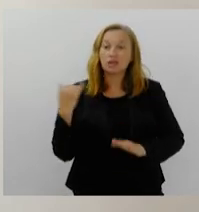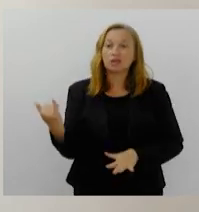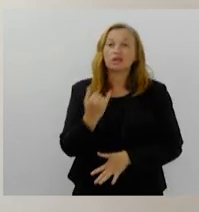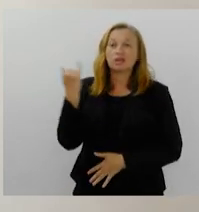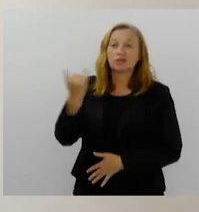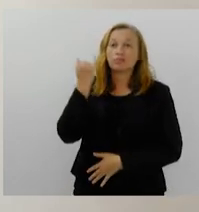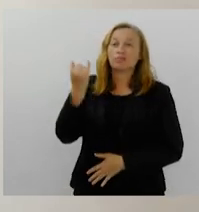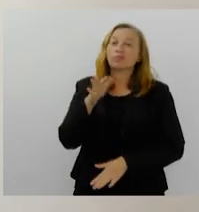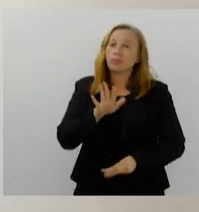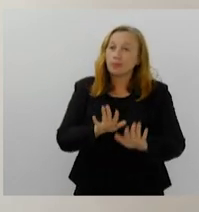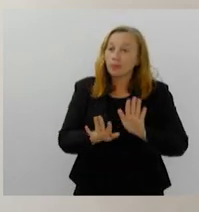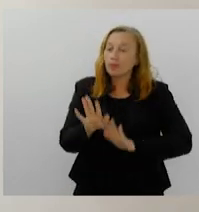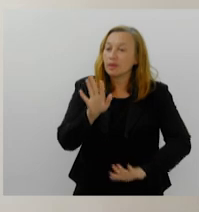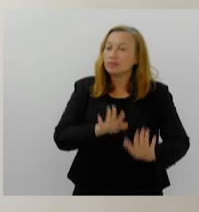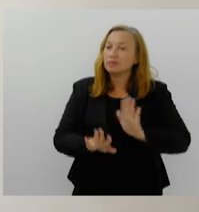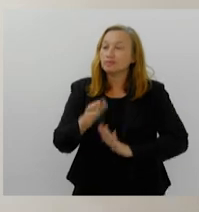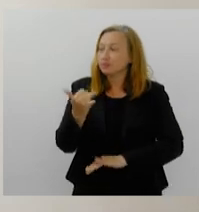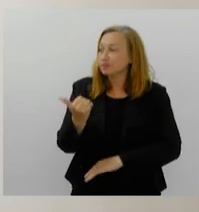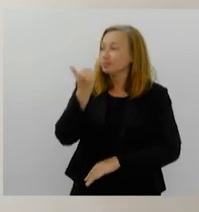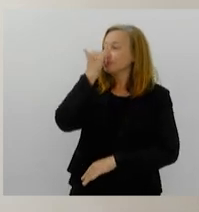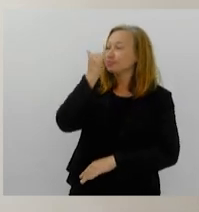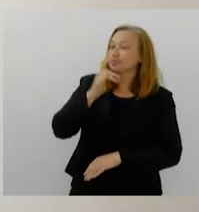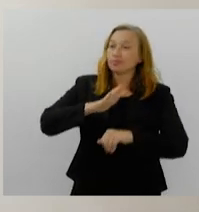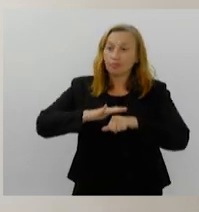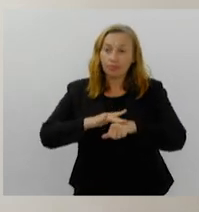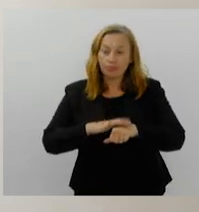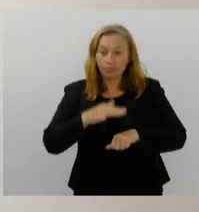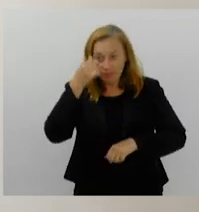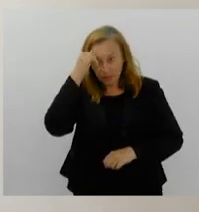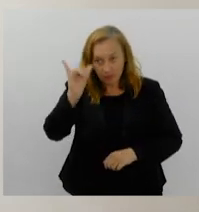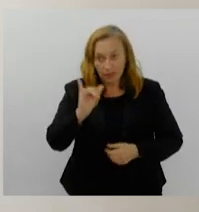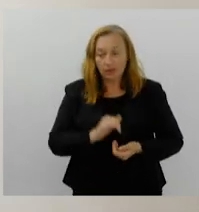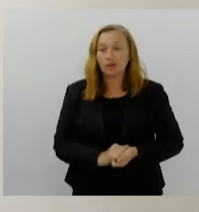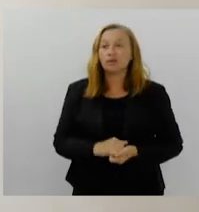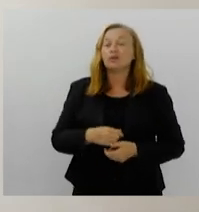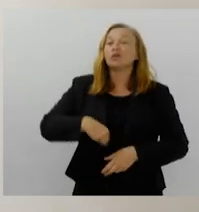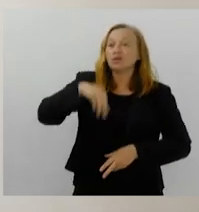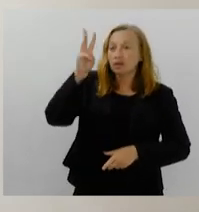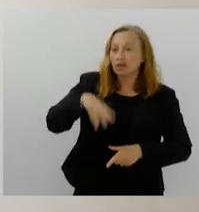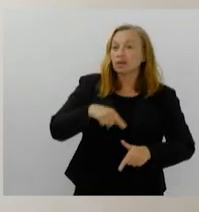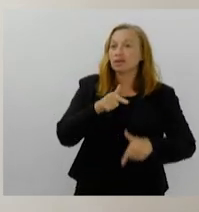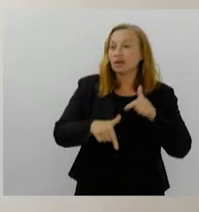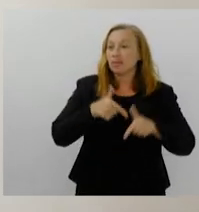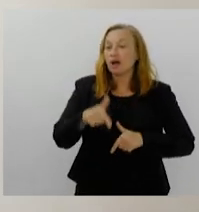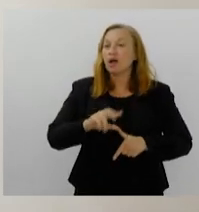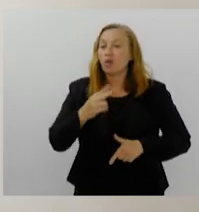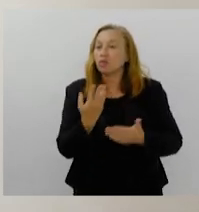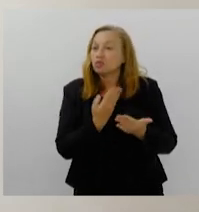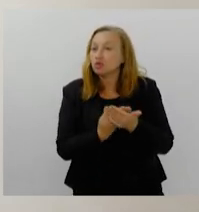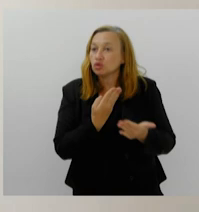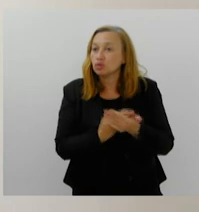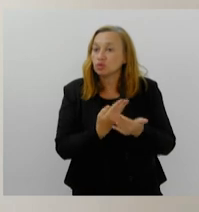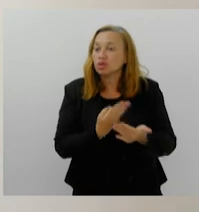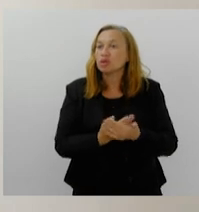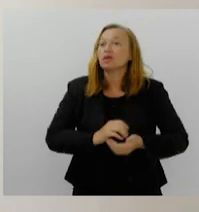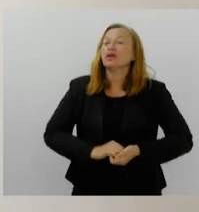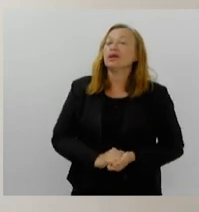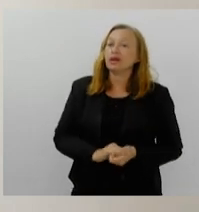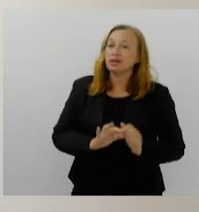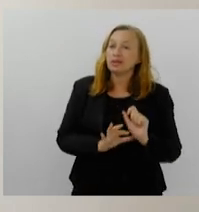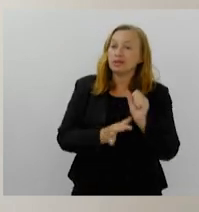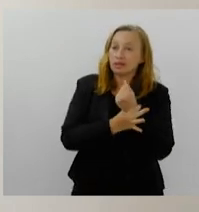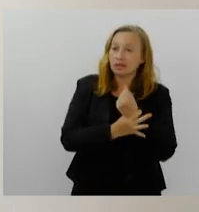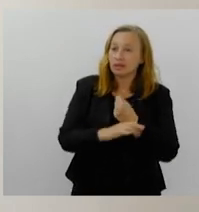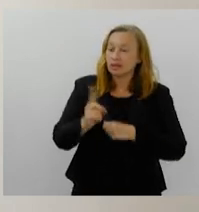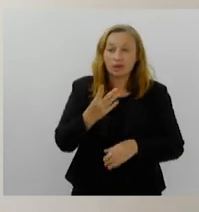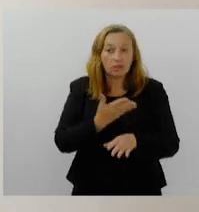importância do cuidado para acidentes e doenças evitar. Com quem trabalha e com quem estuda, se não é seguro, não